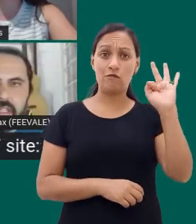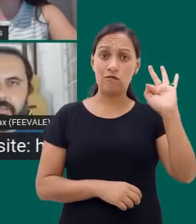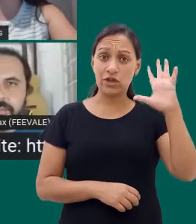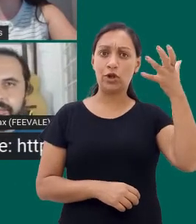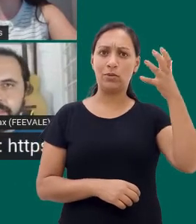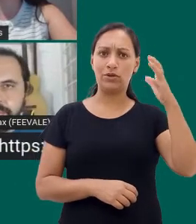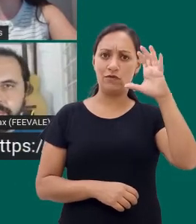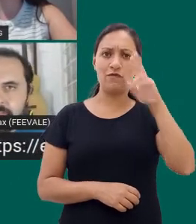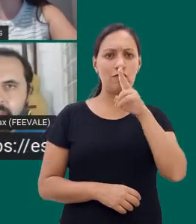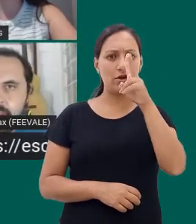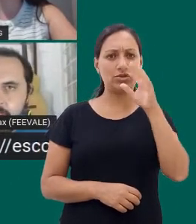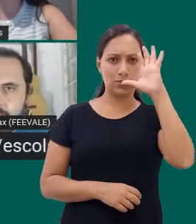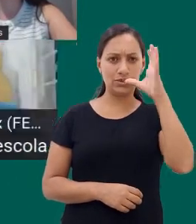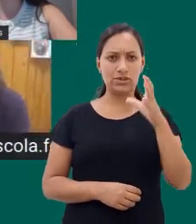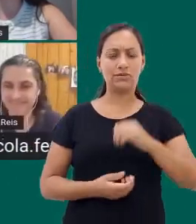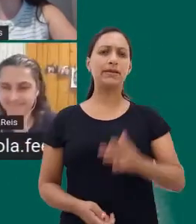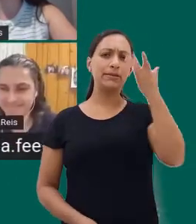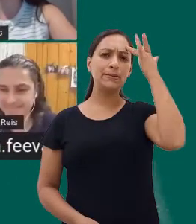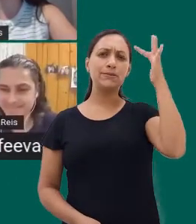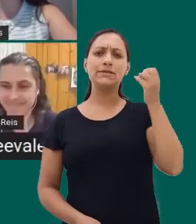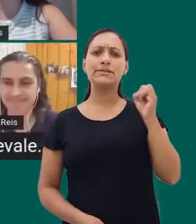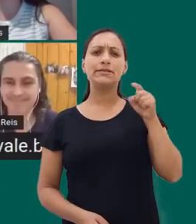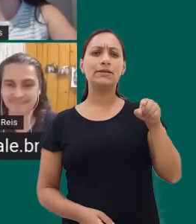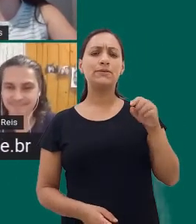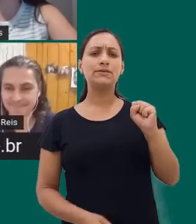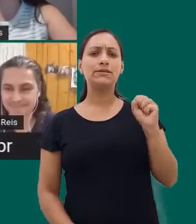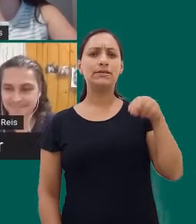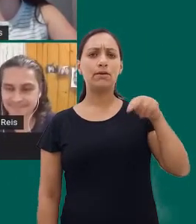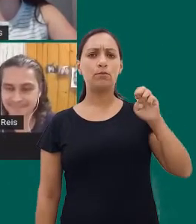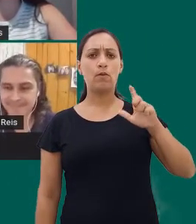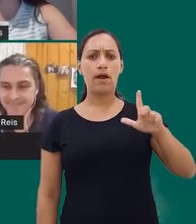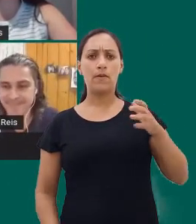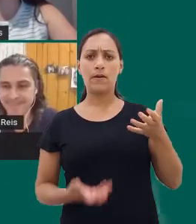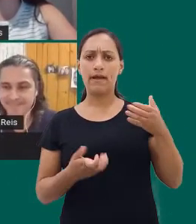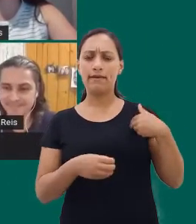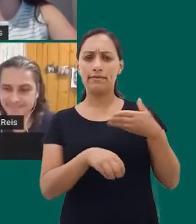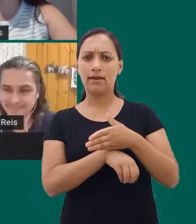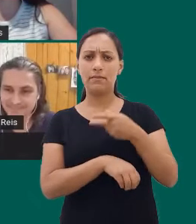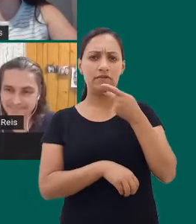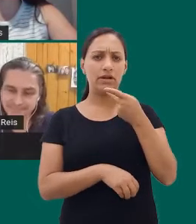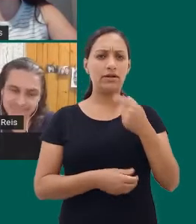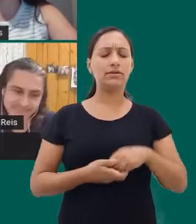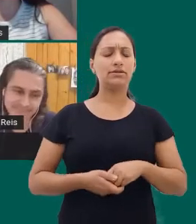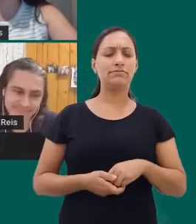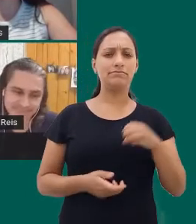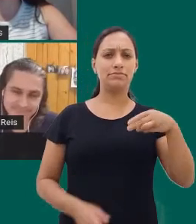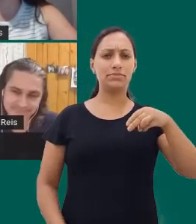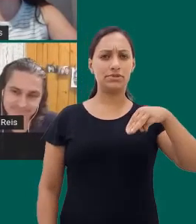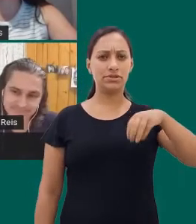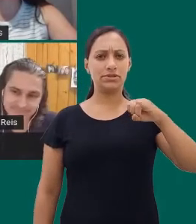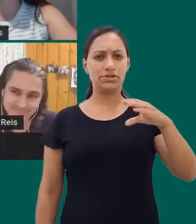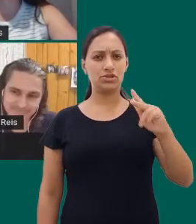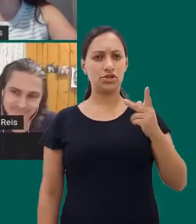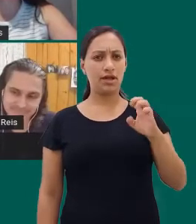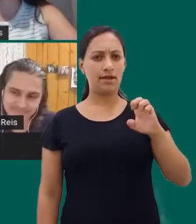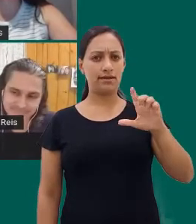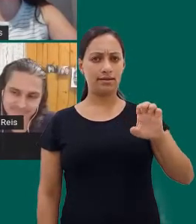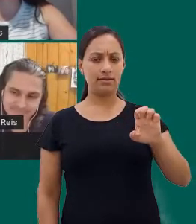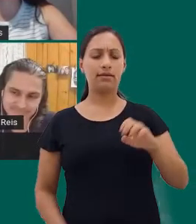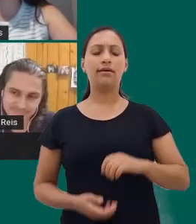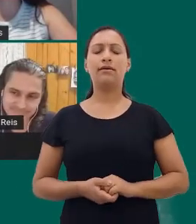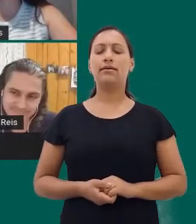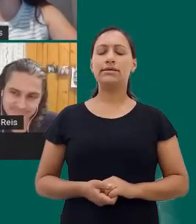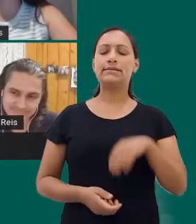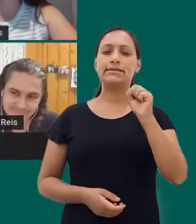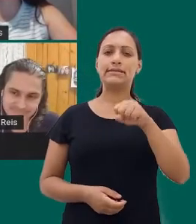Sim. Não sei se o Samuel quer entrar, conversar, a Michele, eu vi que estava ali, o pessoal estava... Sim, eu só quero também complementar a questão